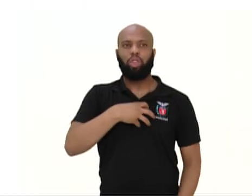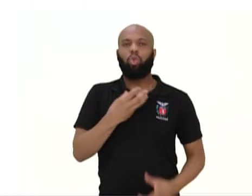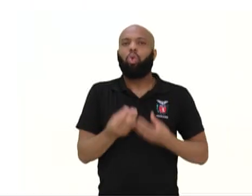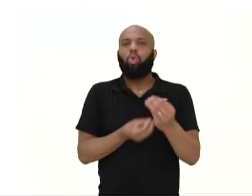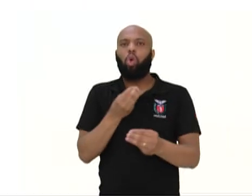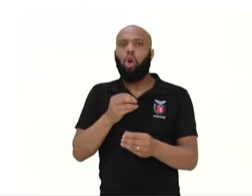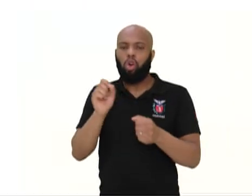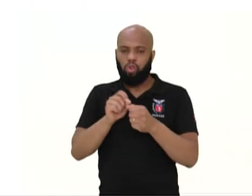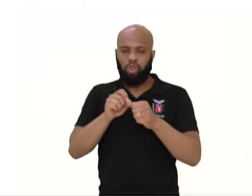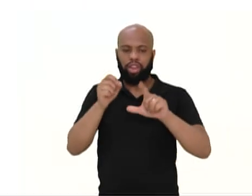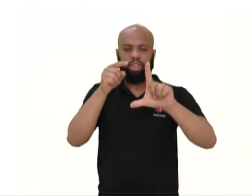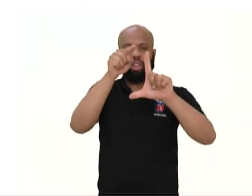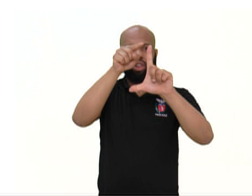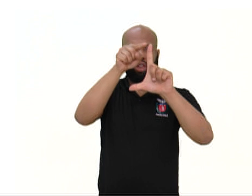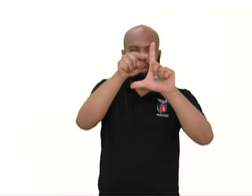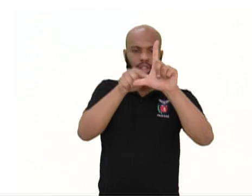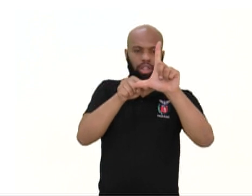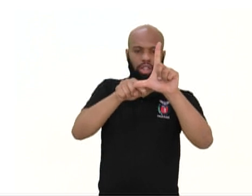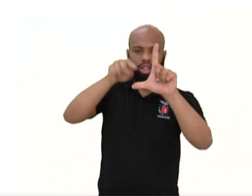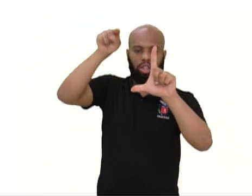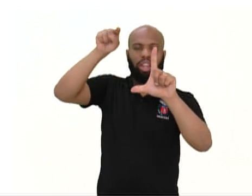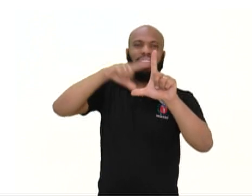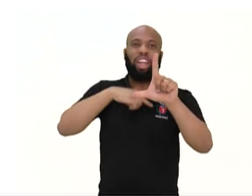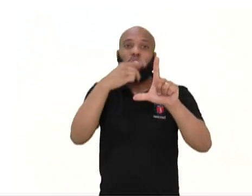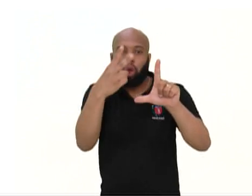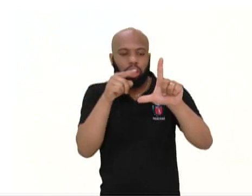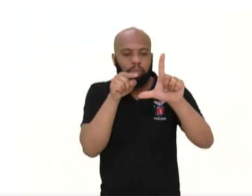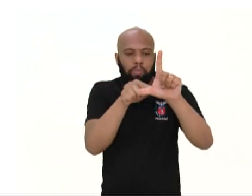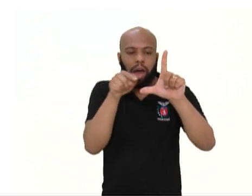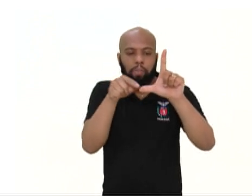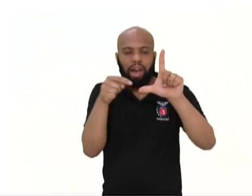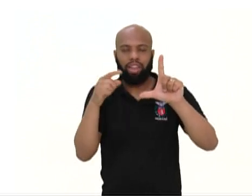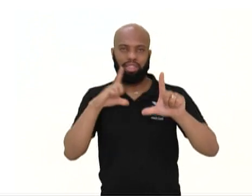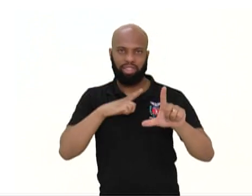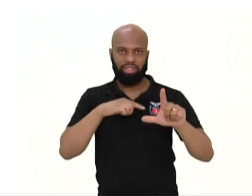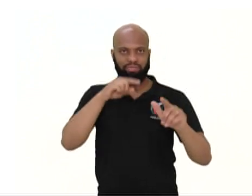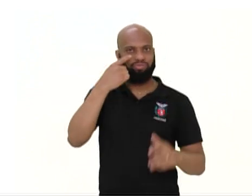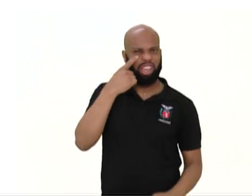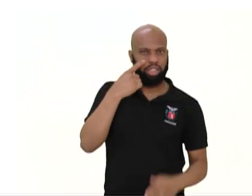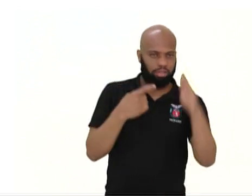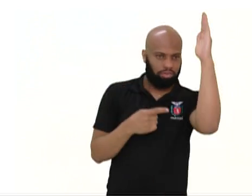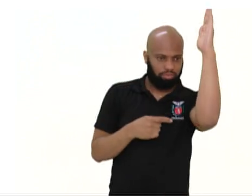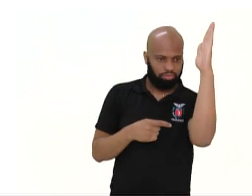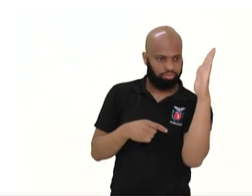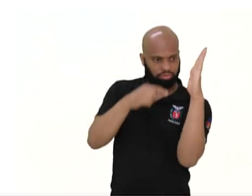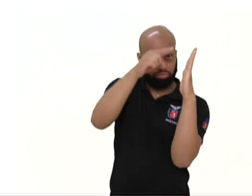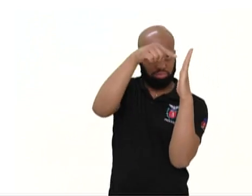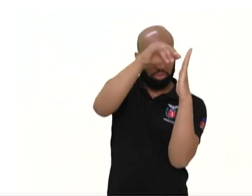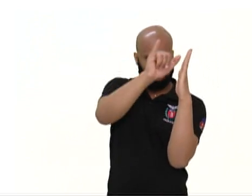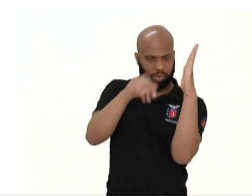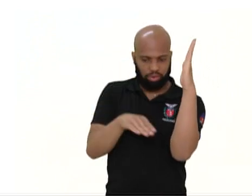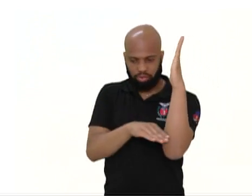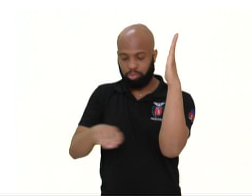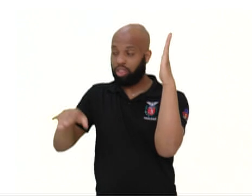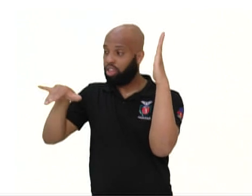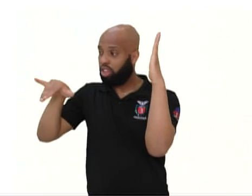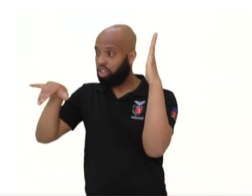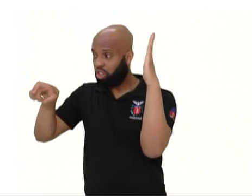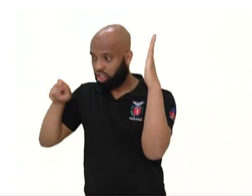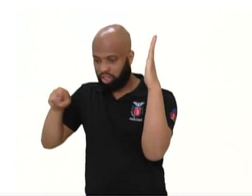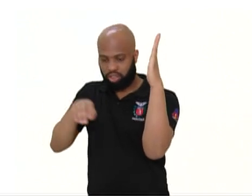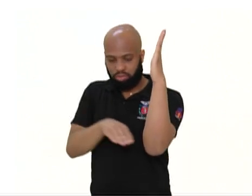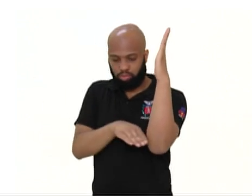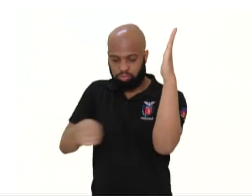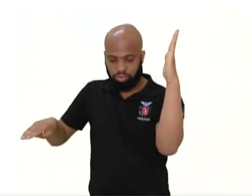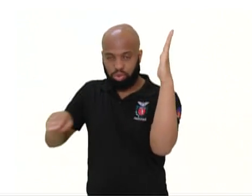está cortando o eixo x em dois lugares, o delta é positivo, ok? Então, de novo, ó, não toca o eixo x,